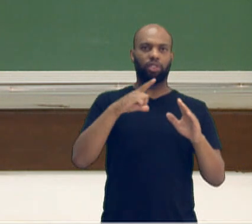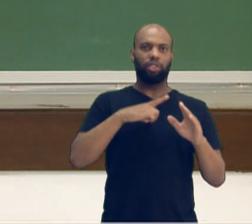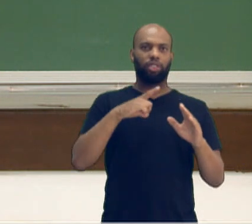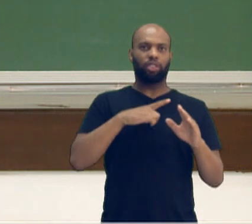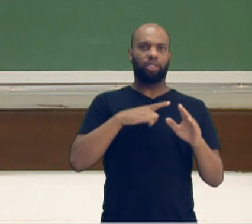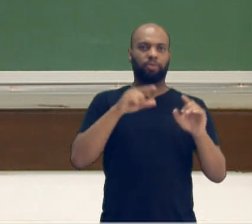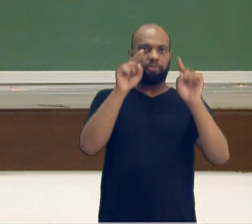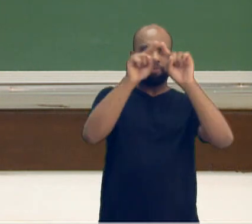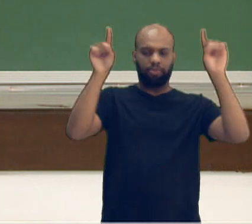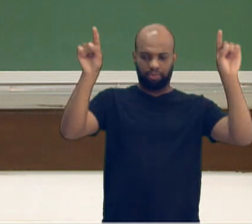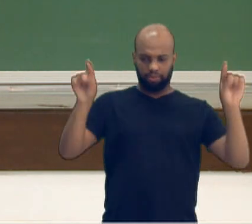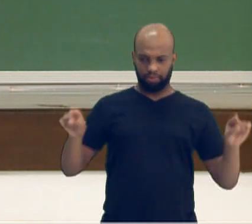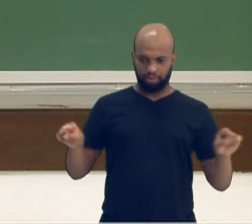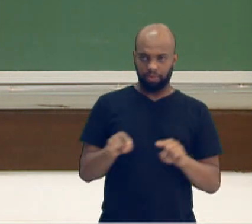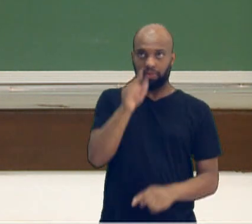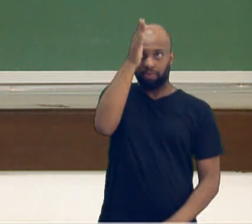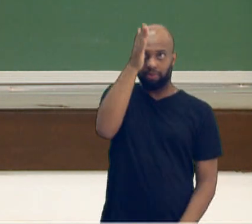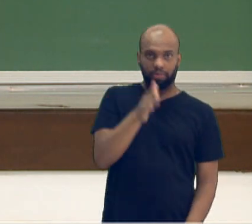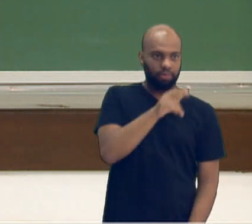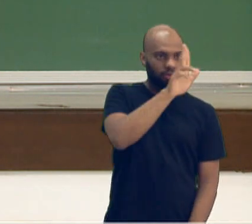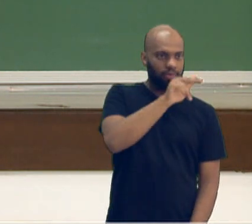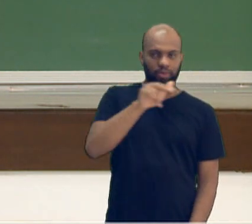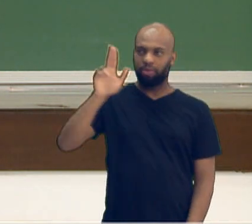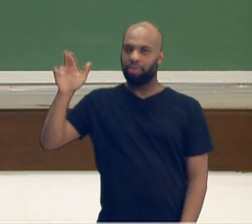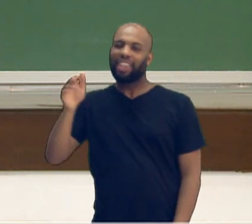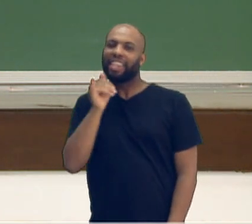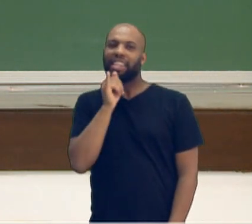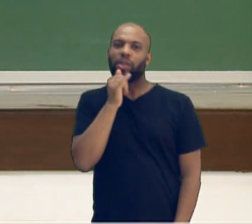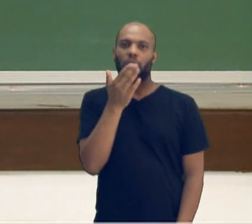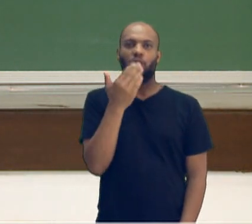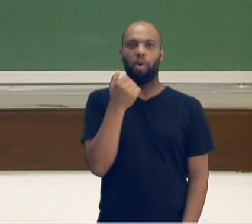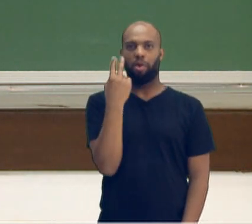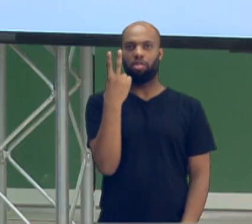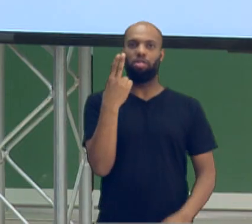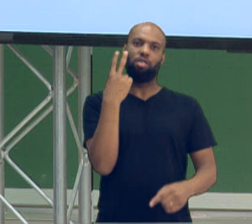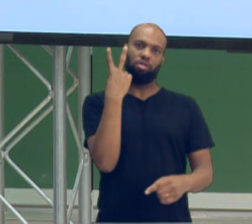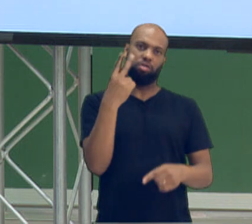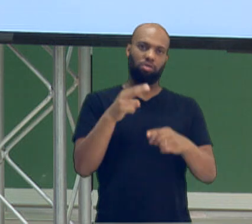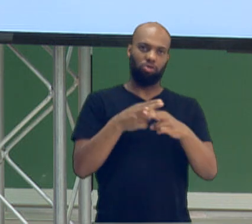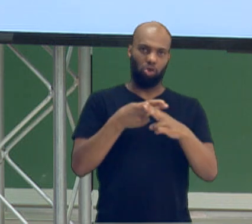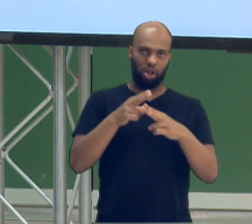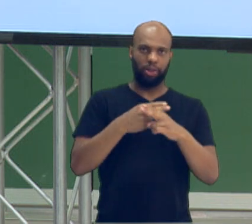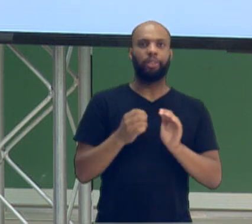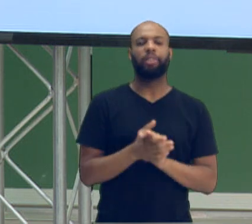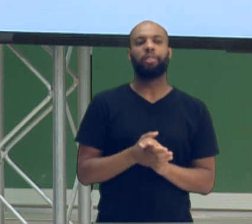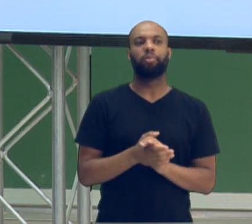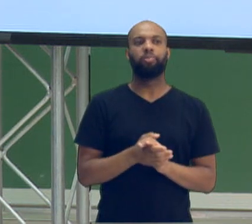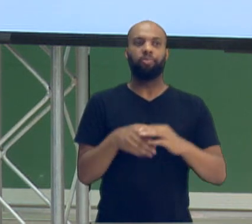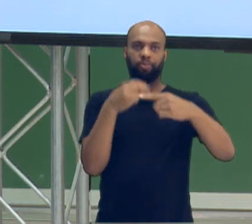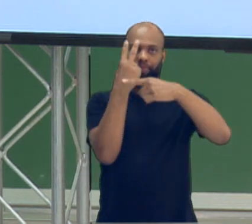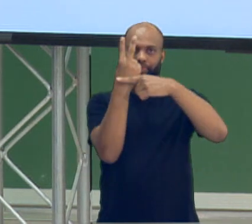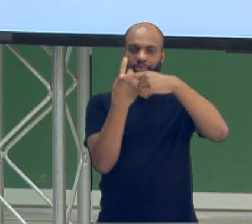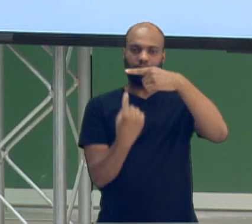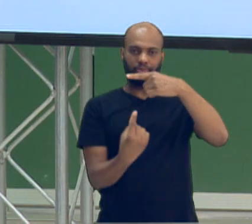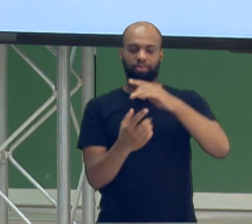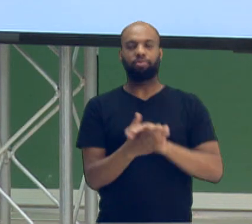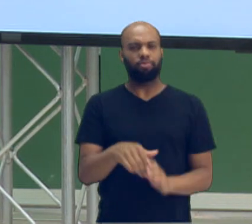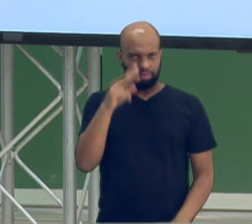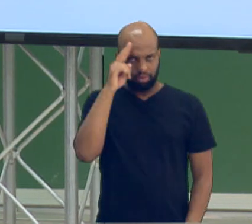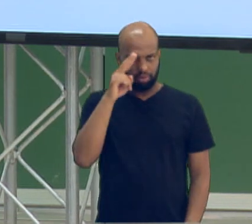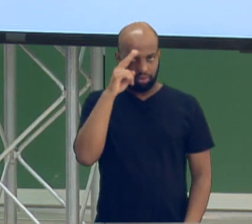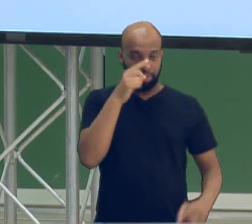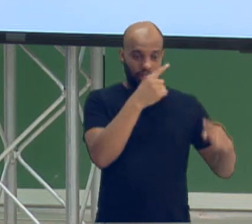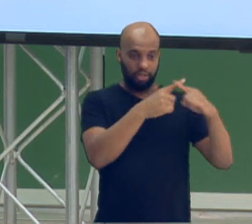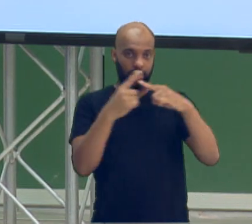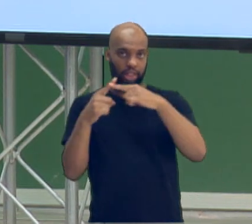e pintasse eles inteirinhos, como se eu tivesse comido 2 barras de chocolate. Então, 2 sobre 1. Lembra? Multiplicação